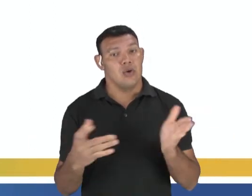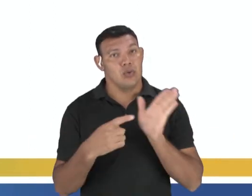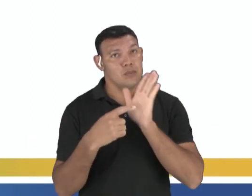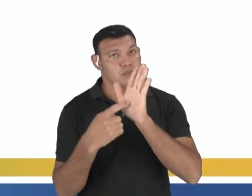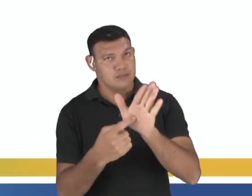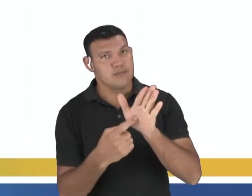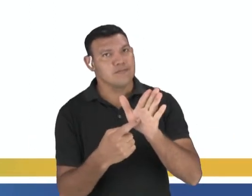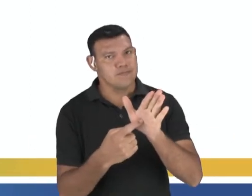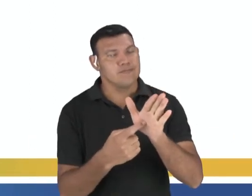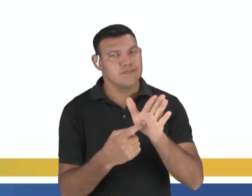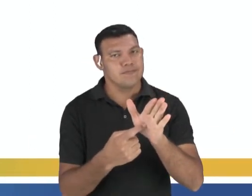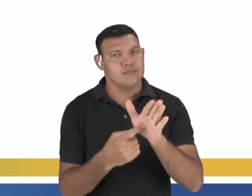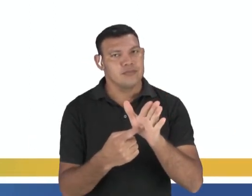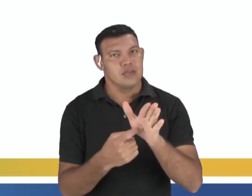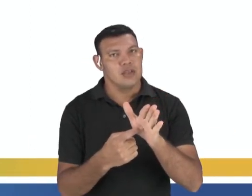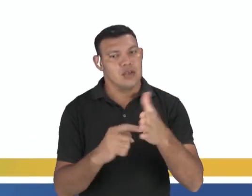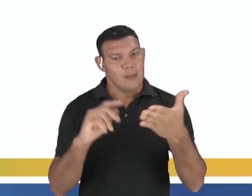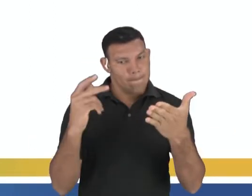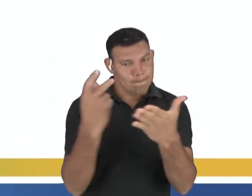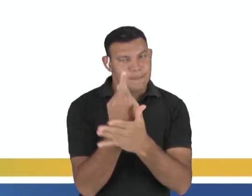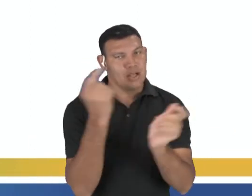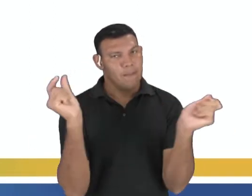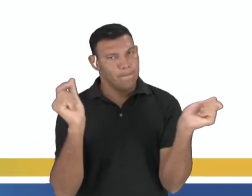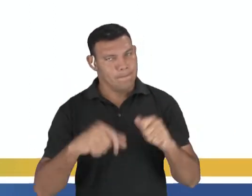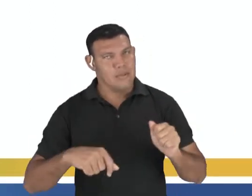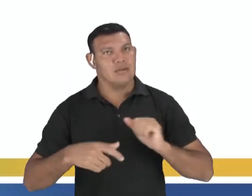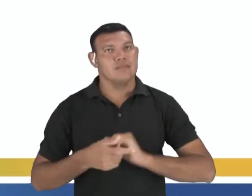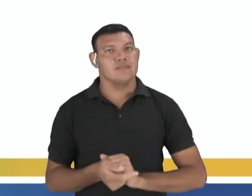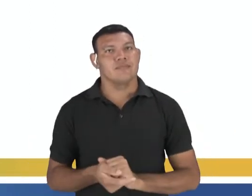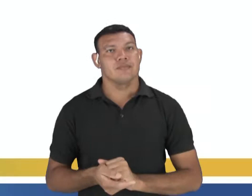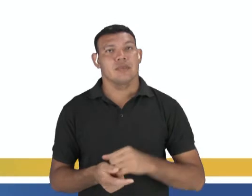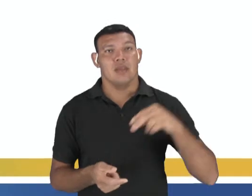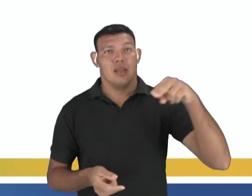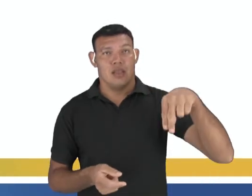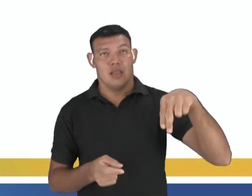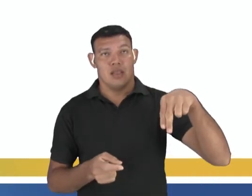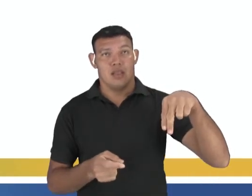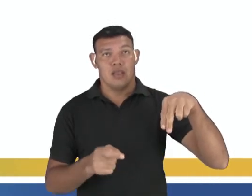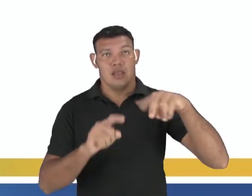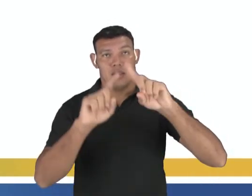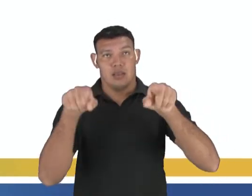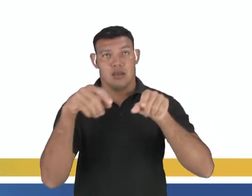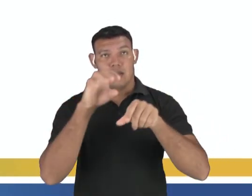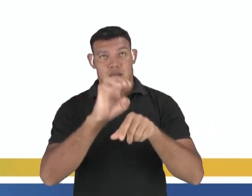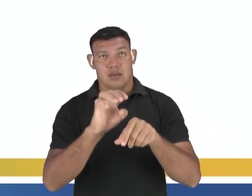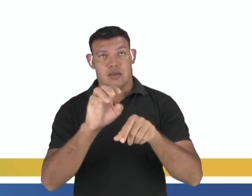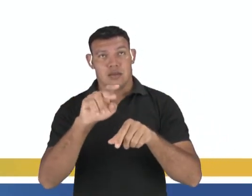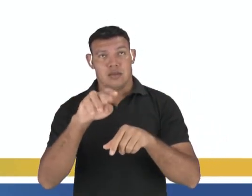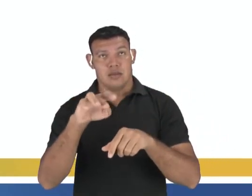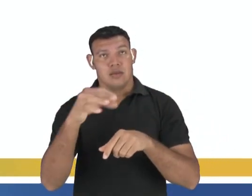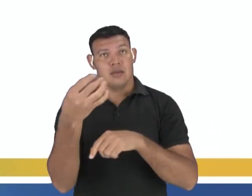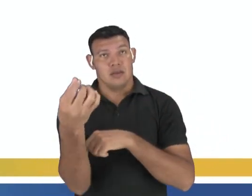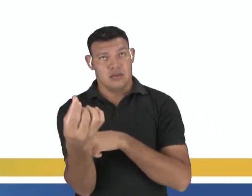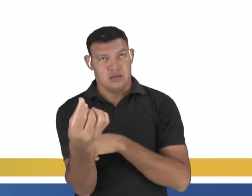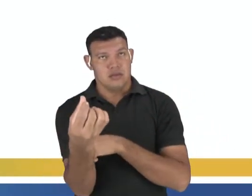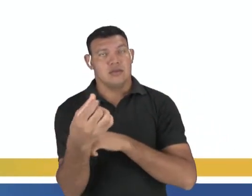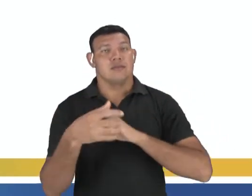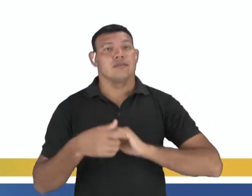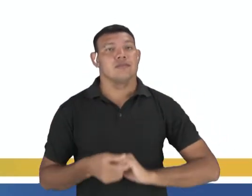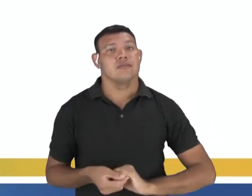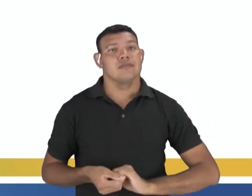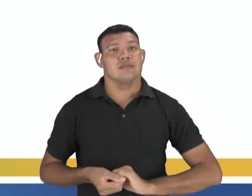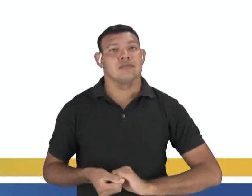favoráveis. Agora, quem é o N de E? É 6. O nosso evento favorável tem 6